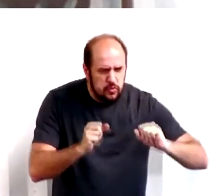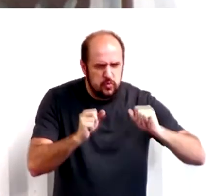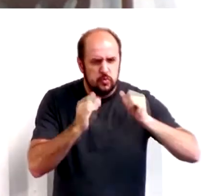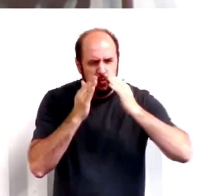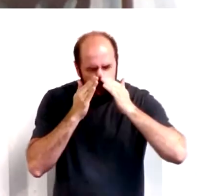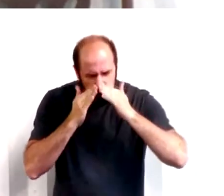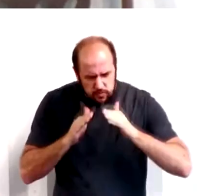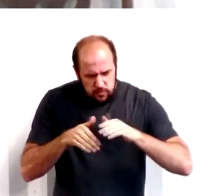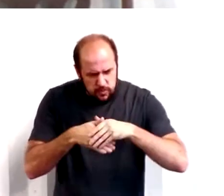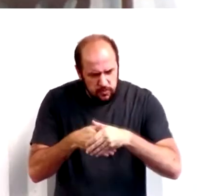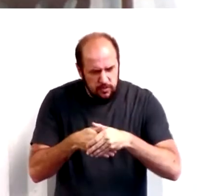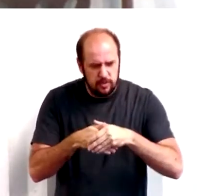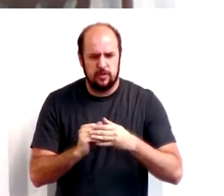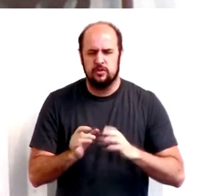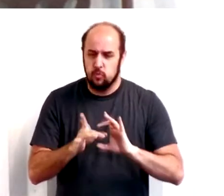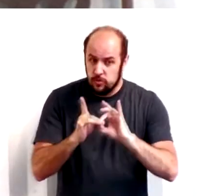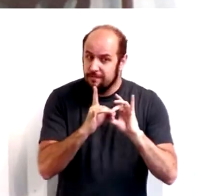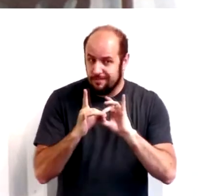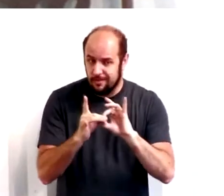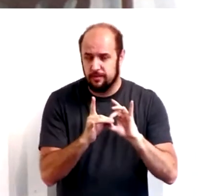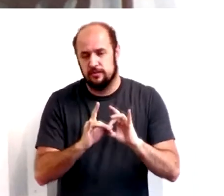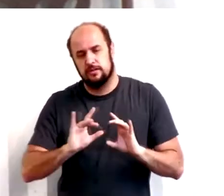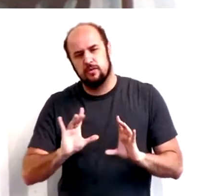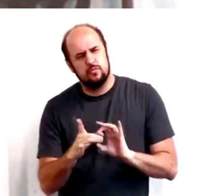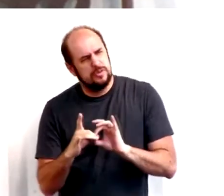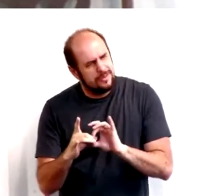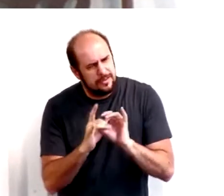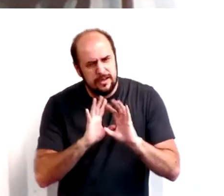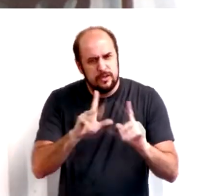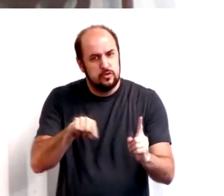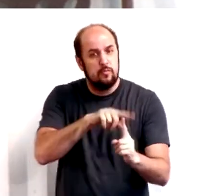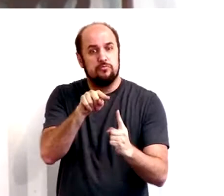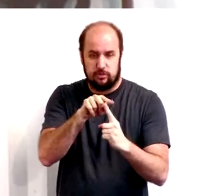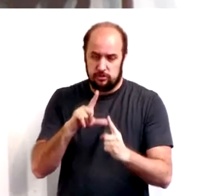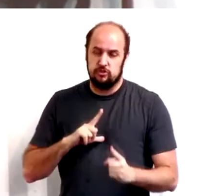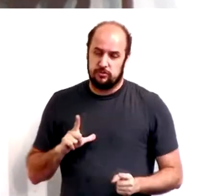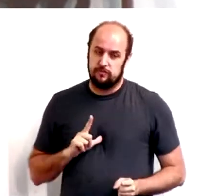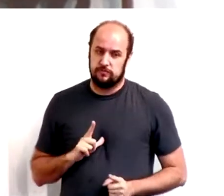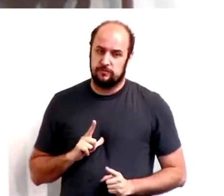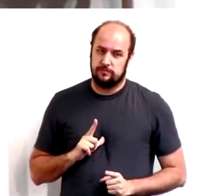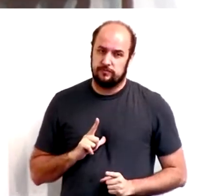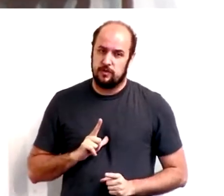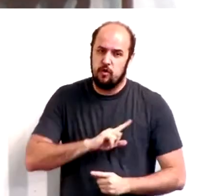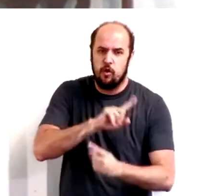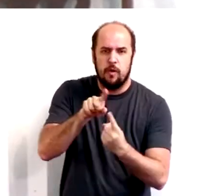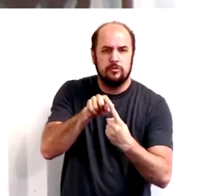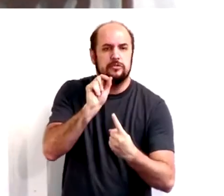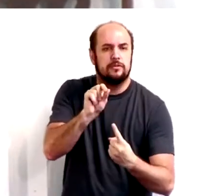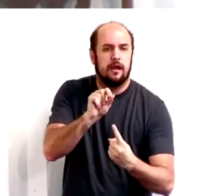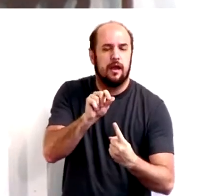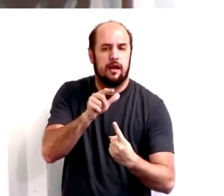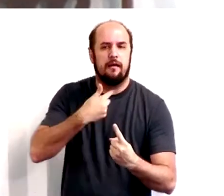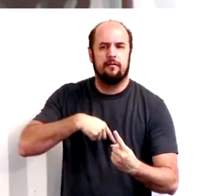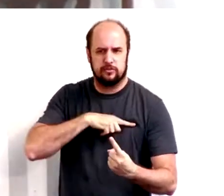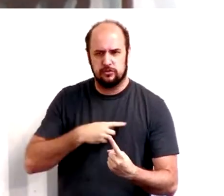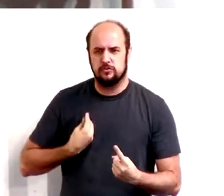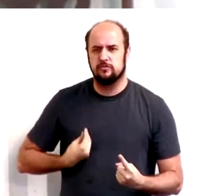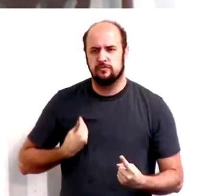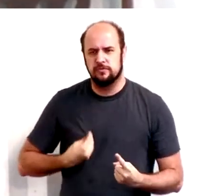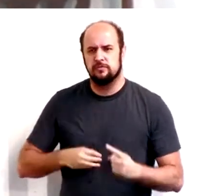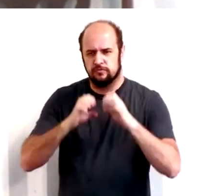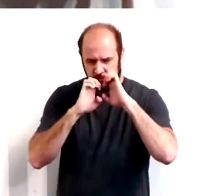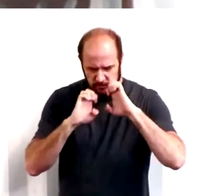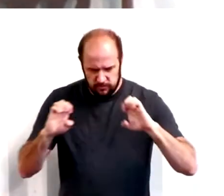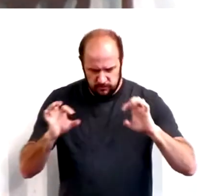tem falado é uma unidade que tem um propósito. Ele vai dizer que nós devemos viver de modo digno do